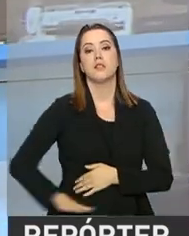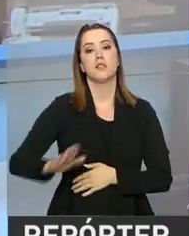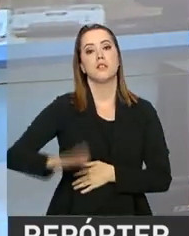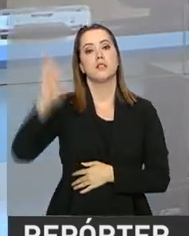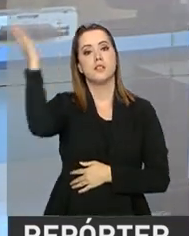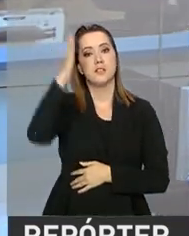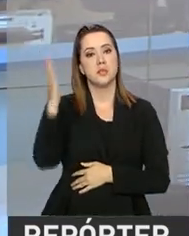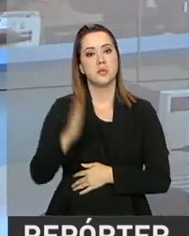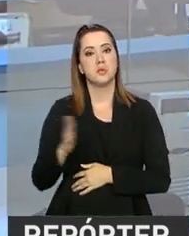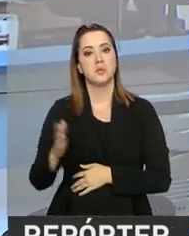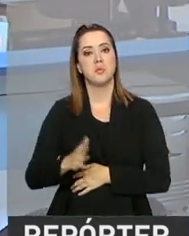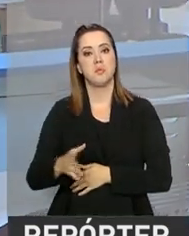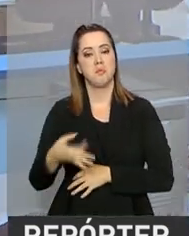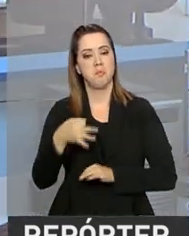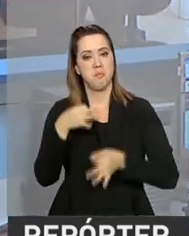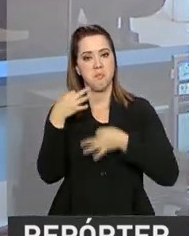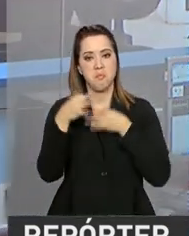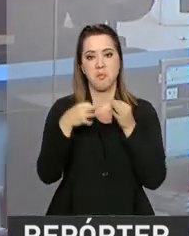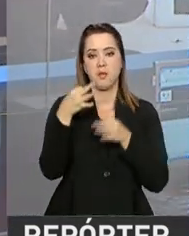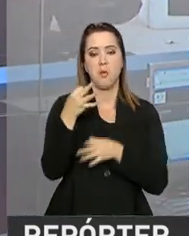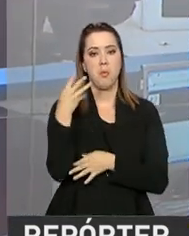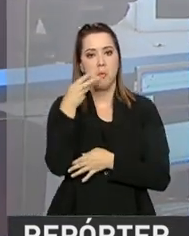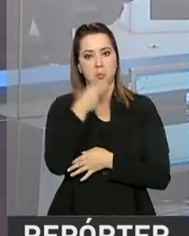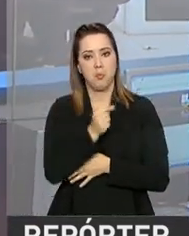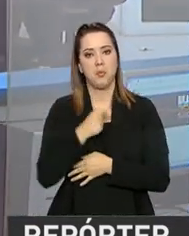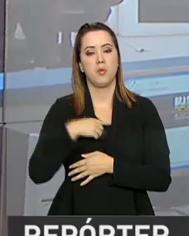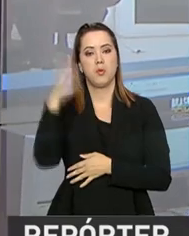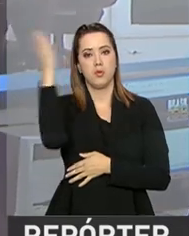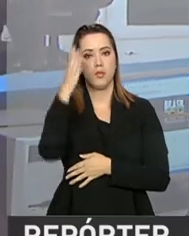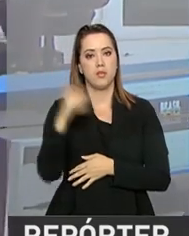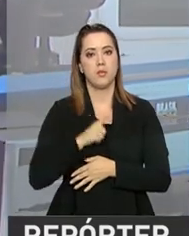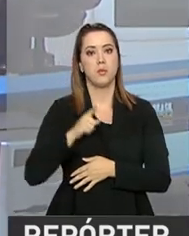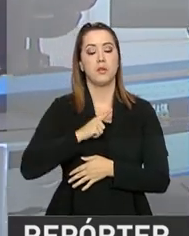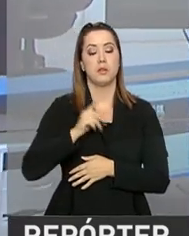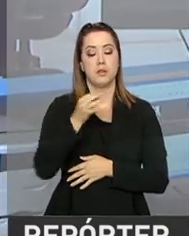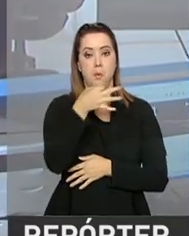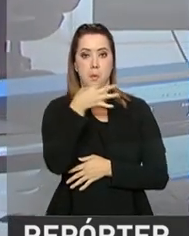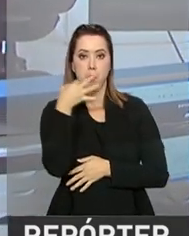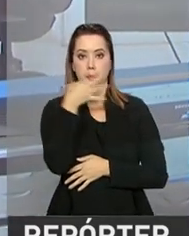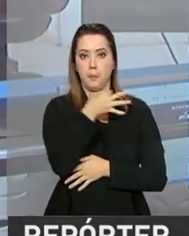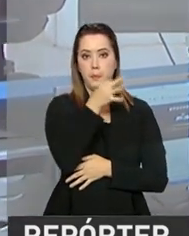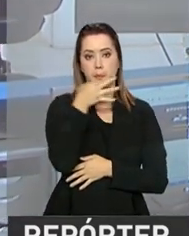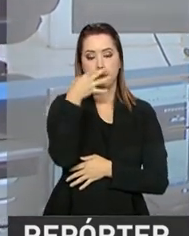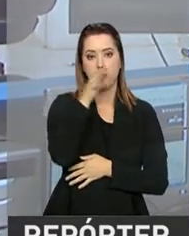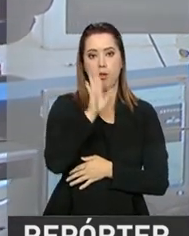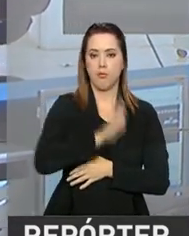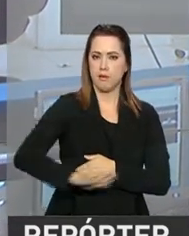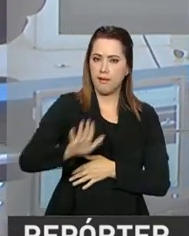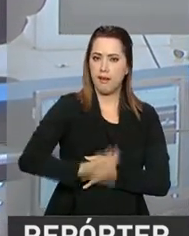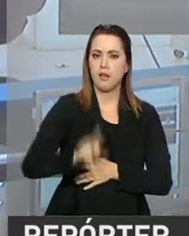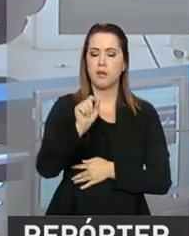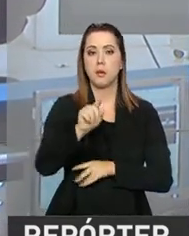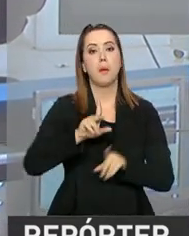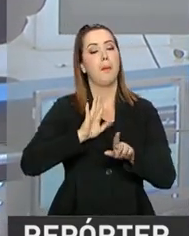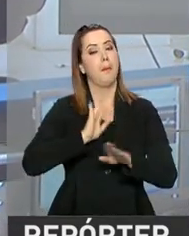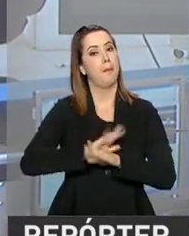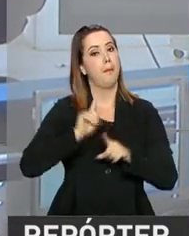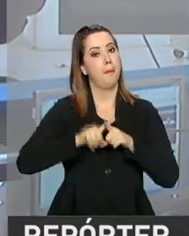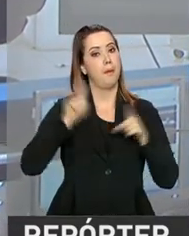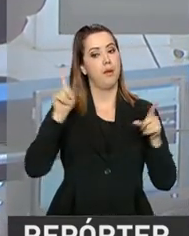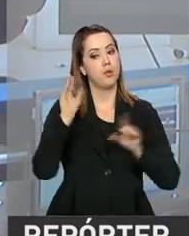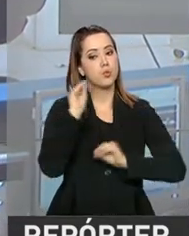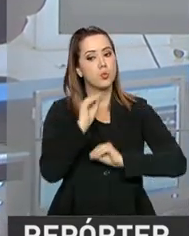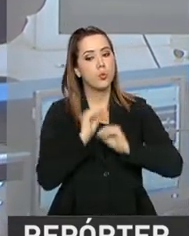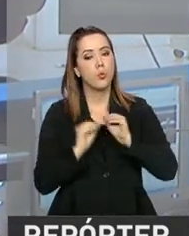são vaidosas. O Brasil é um dos maiores mercados mundiais de cosméticos infantis. Mas é preciso tomar cuidado na hora de comprar esses produtos